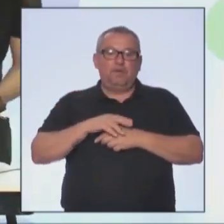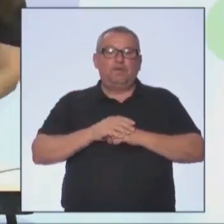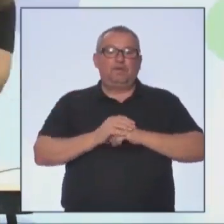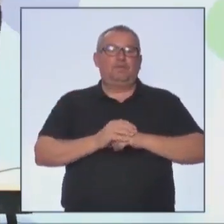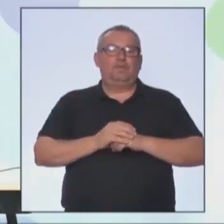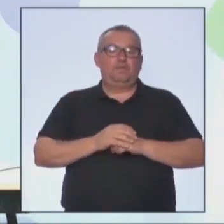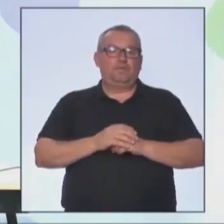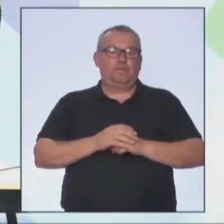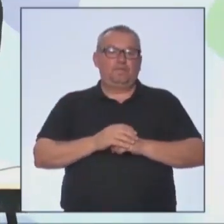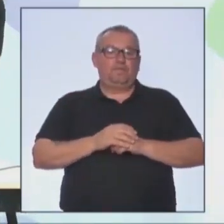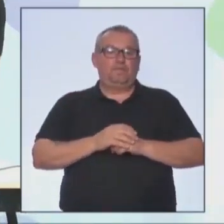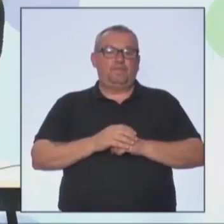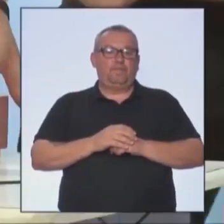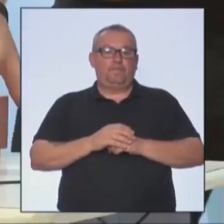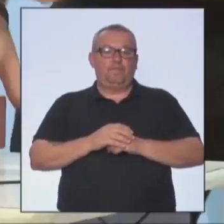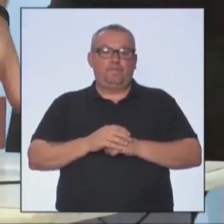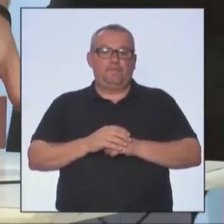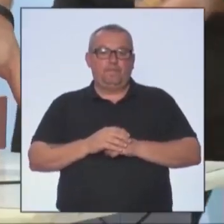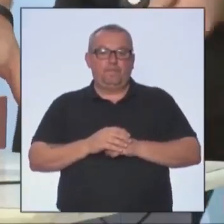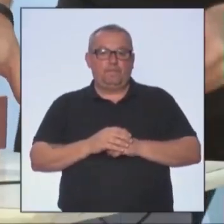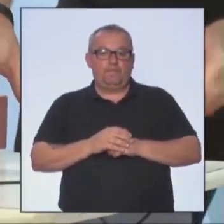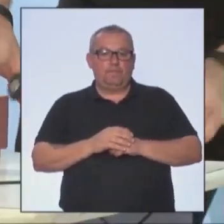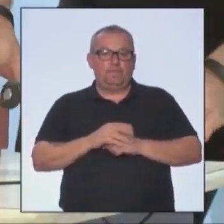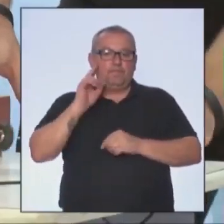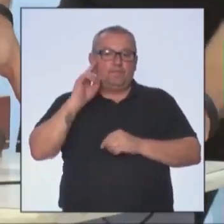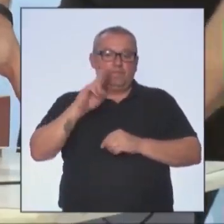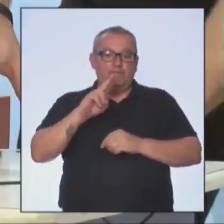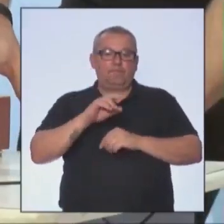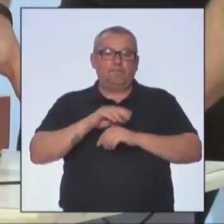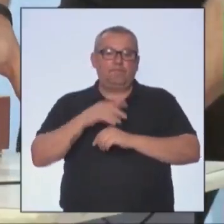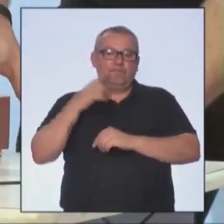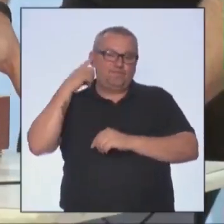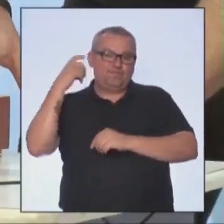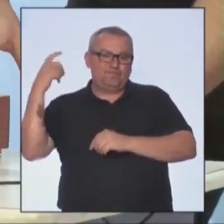isso aí, ó, assim.